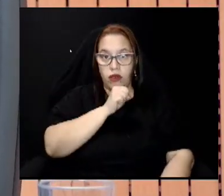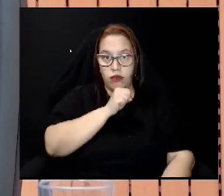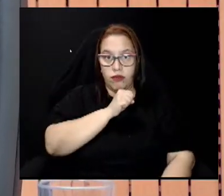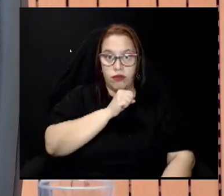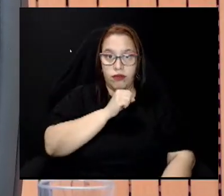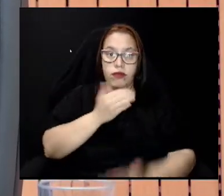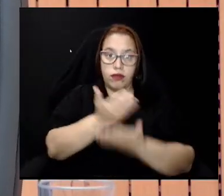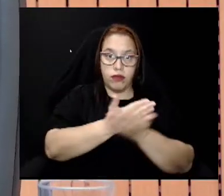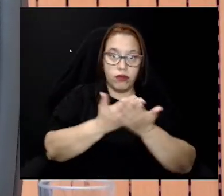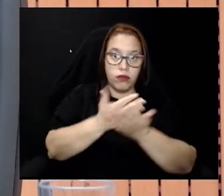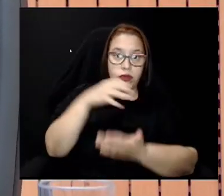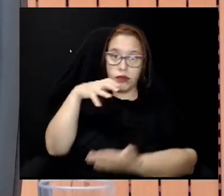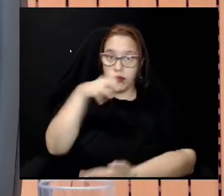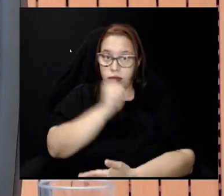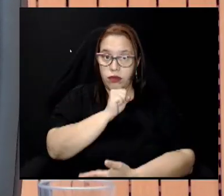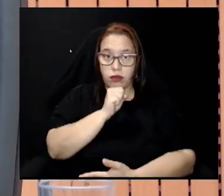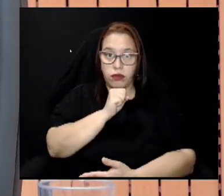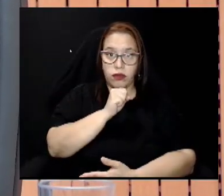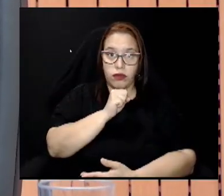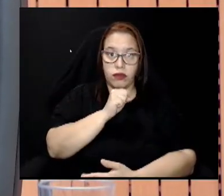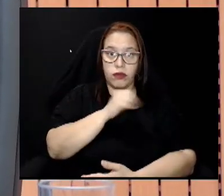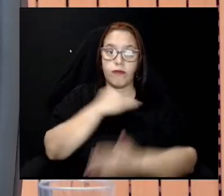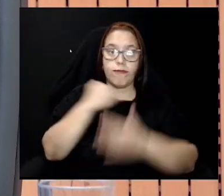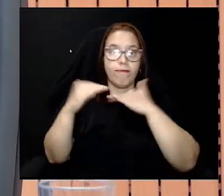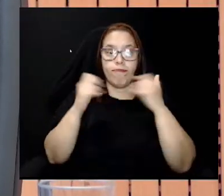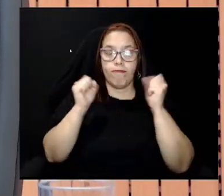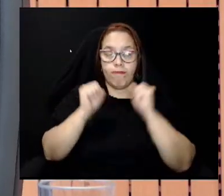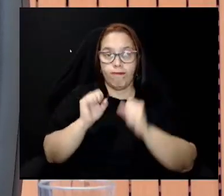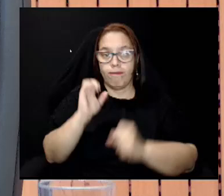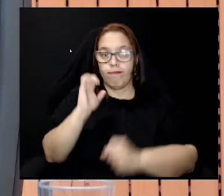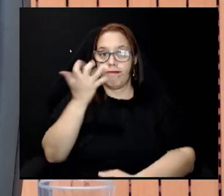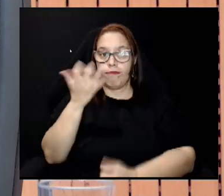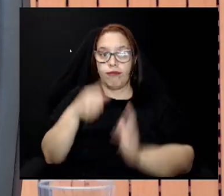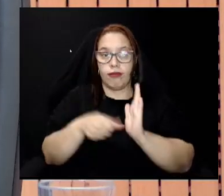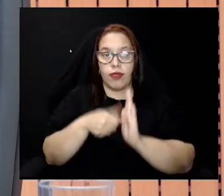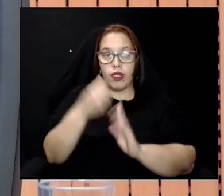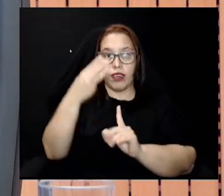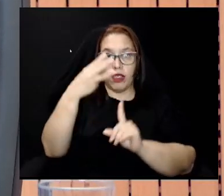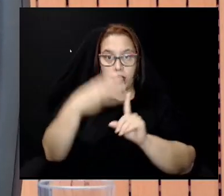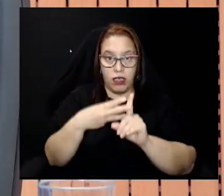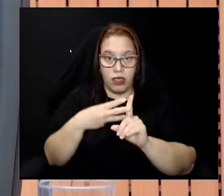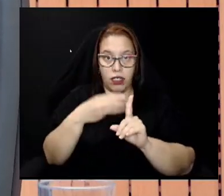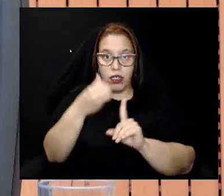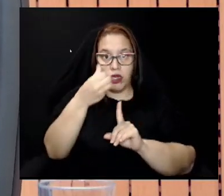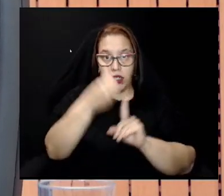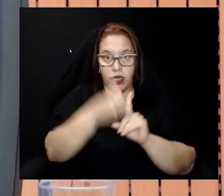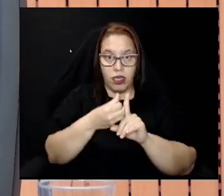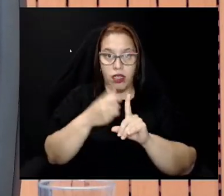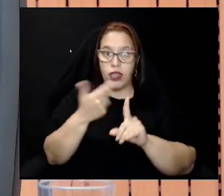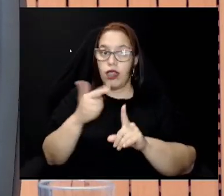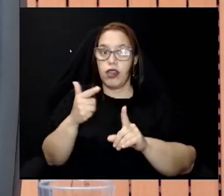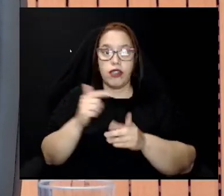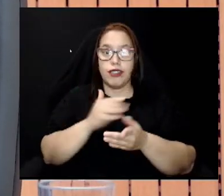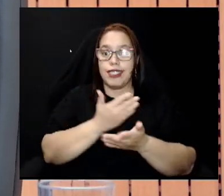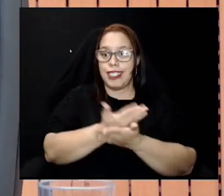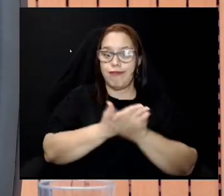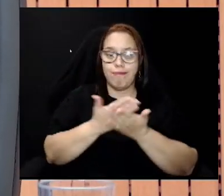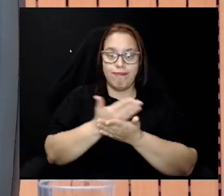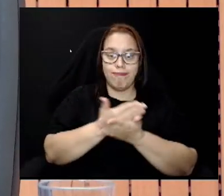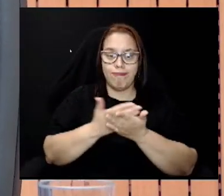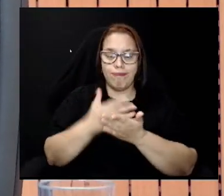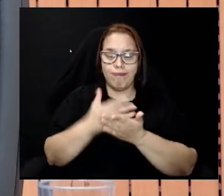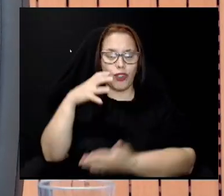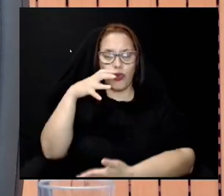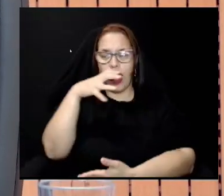rápido, essa mortalidade pode ocorrer nos primeiros 3 meses a 6 meses sem tratamento nenhum. Ele progride muito rápido,